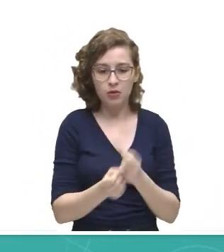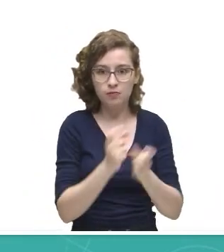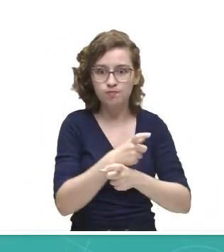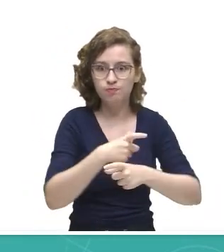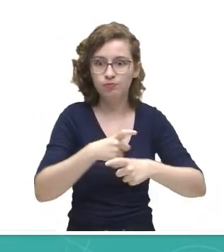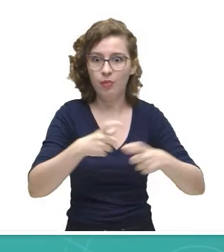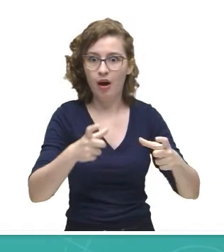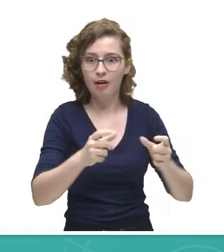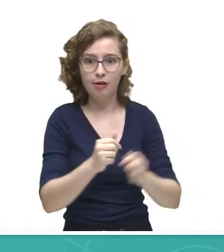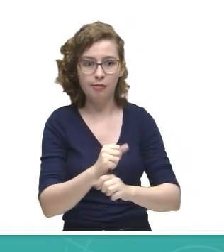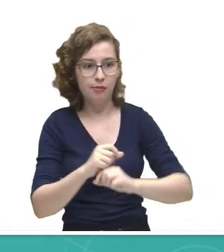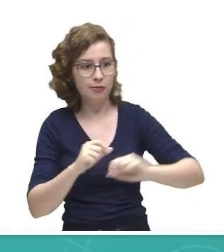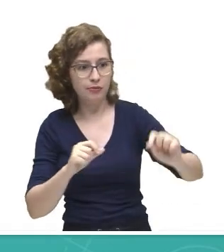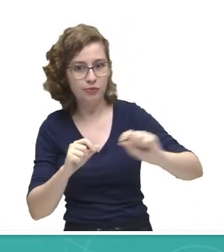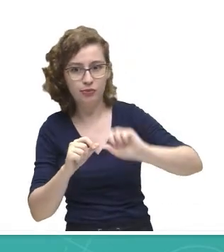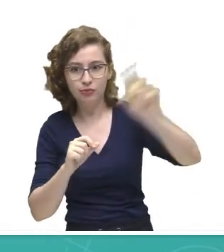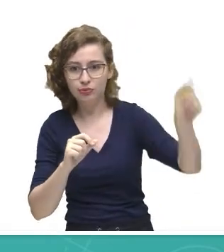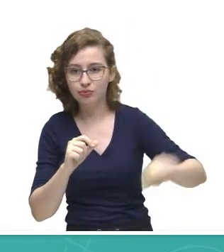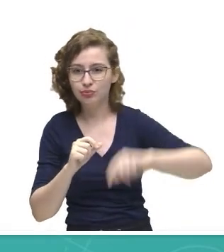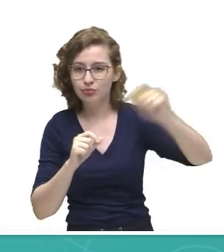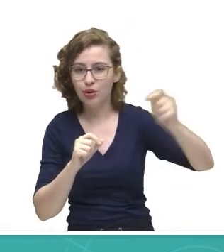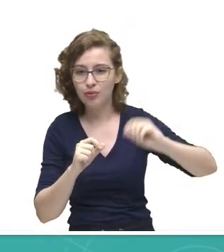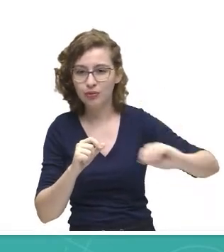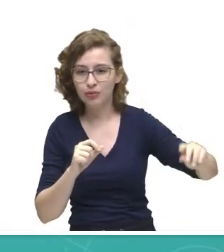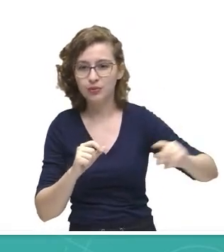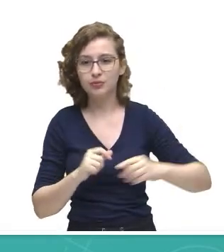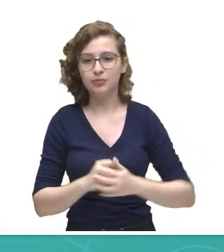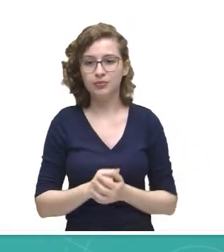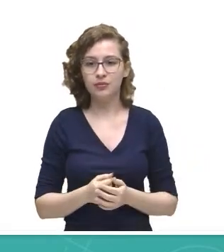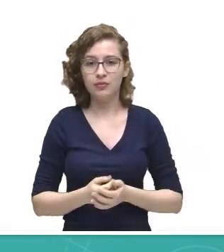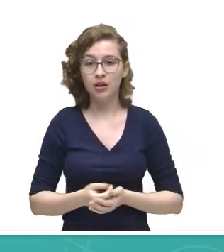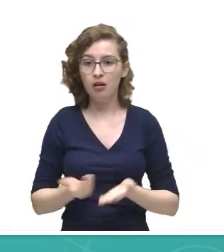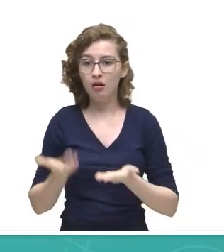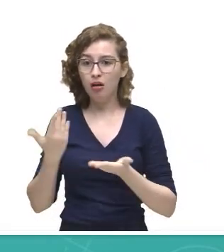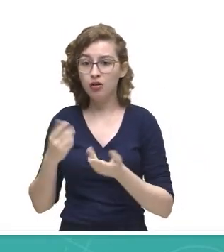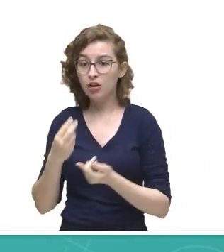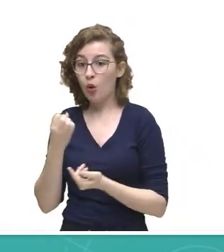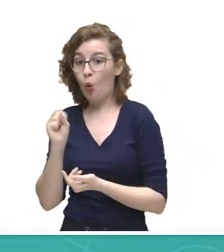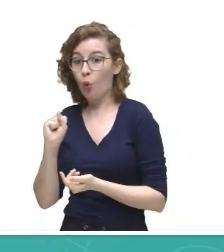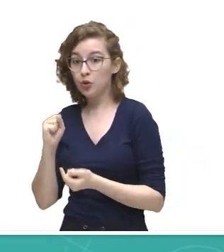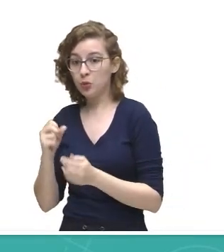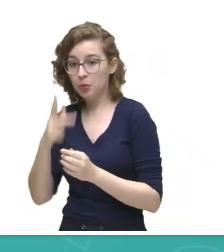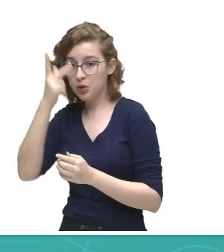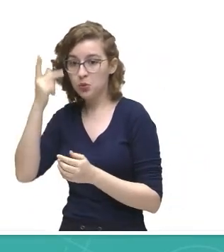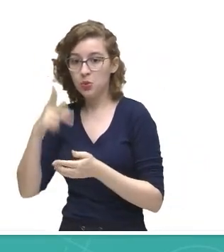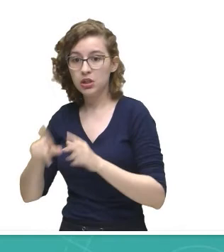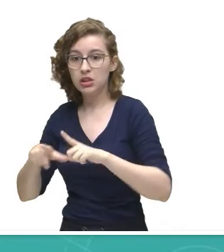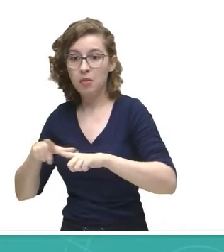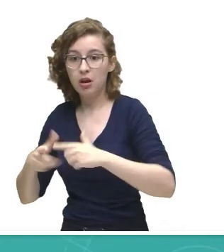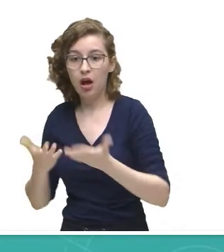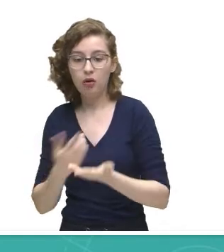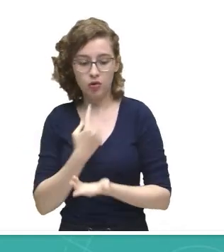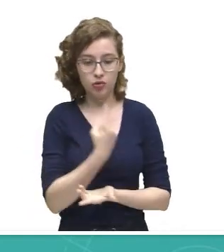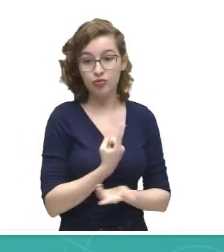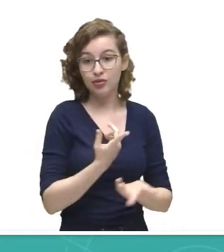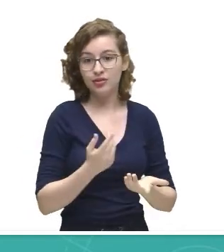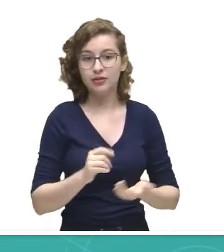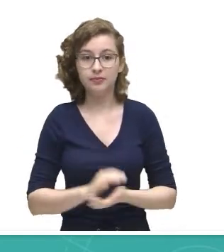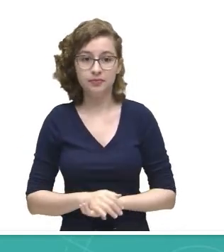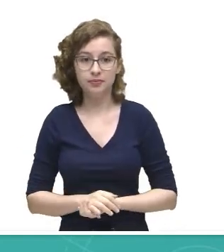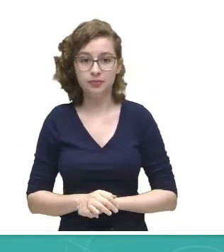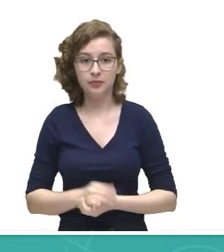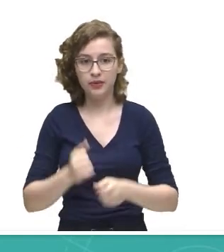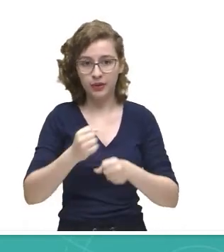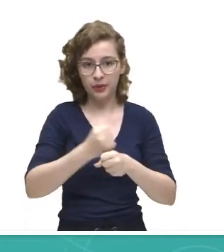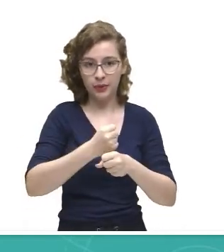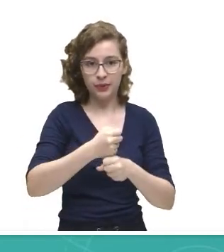8 trabalhadores agora vai ser feita por uma máquina. Já em 1769, o James Watt